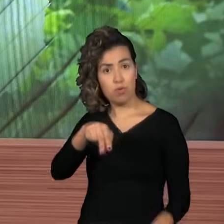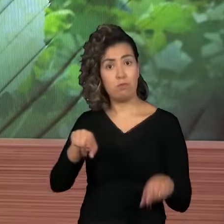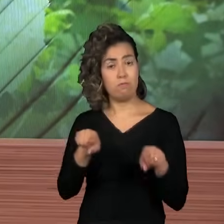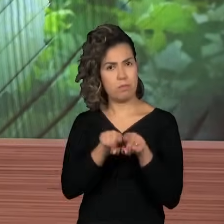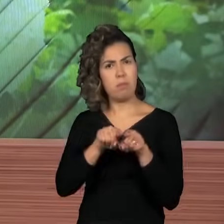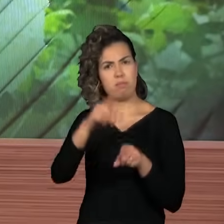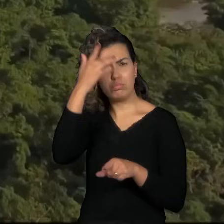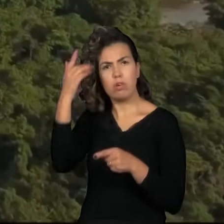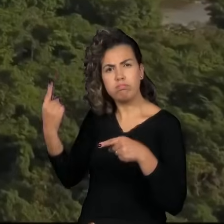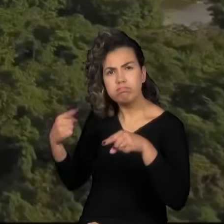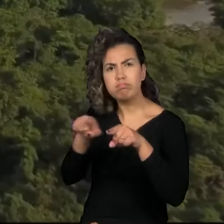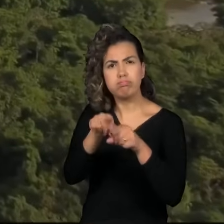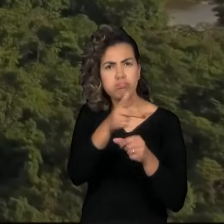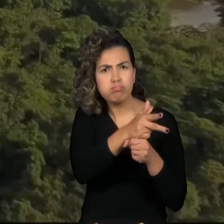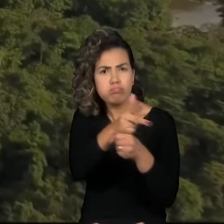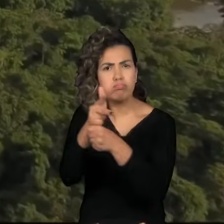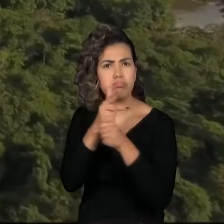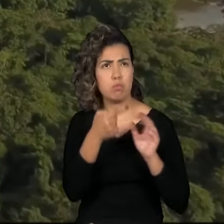Pulitzer Center.